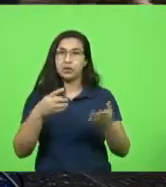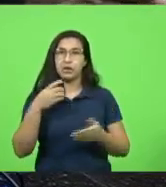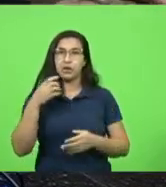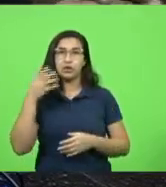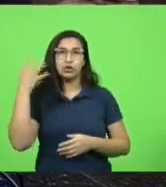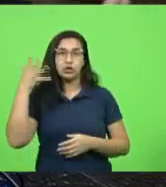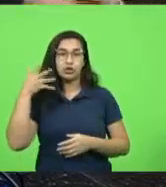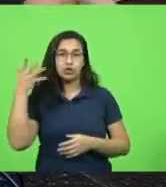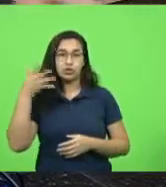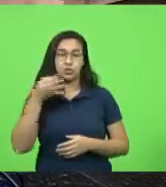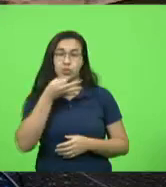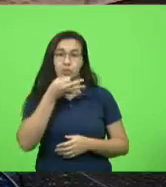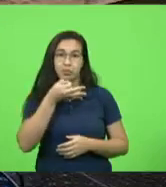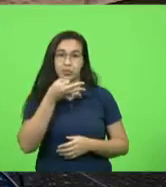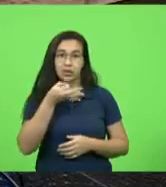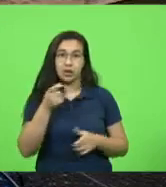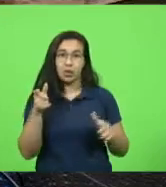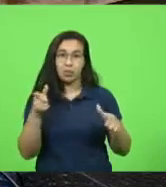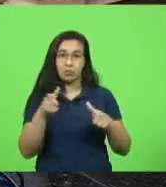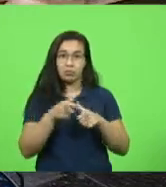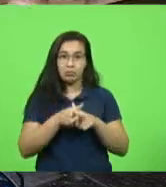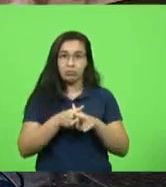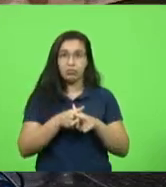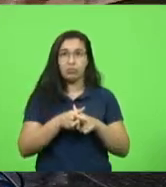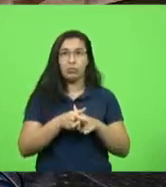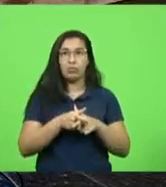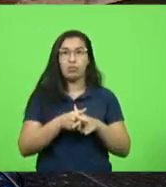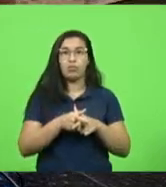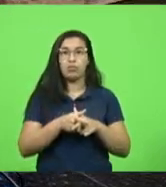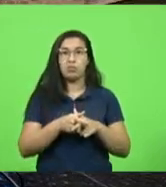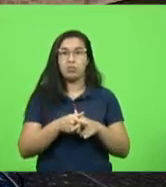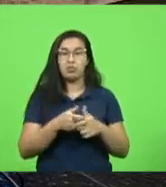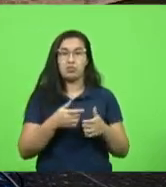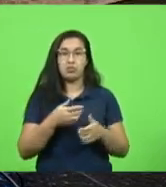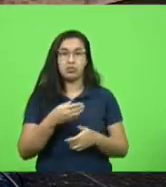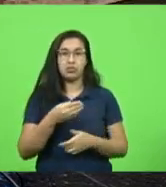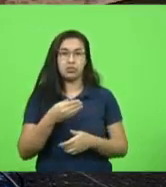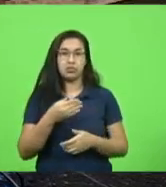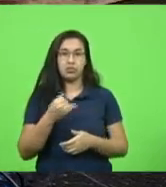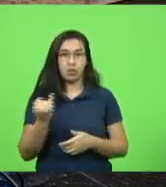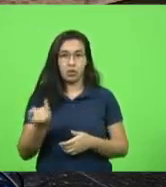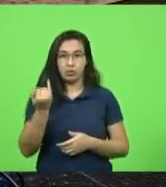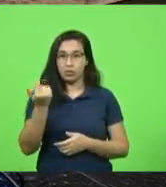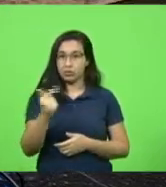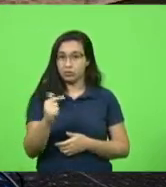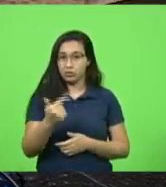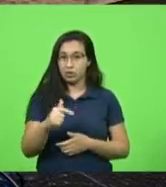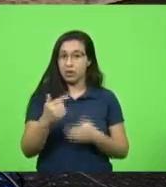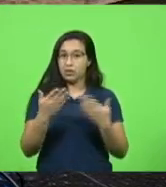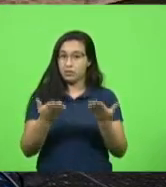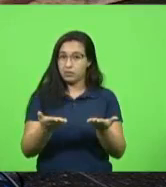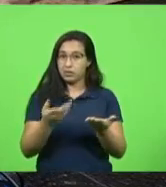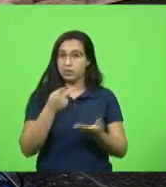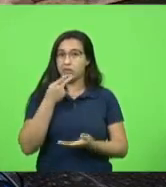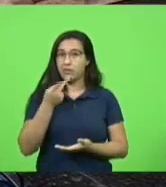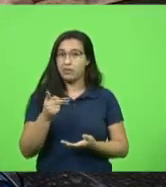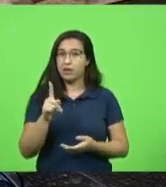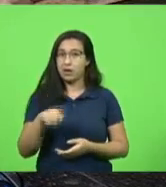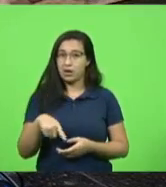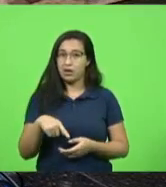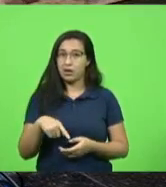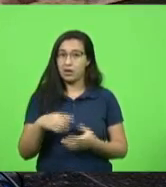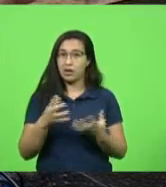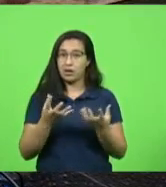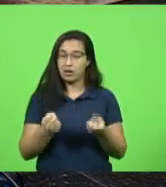opinião de poucos não importa, que a opinião de uma minoria não importa, você diz que é a favor da democracia,